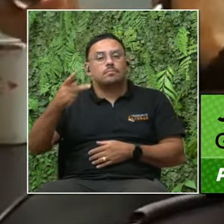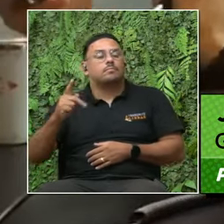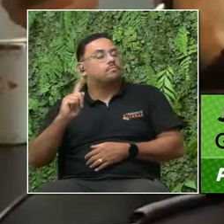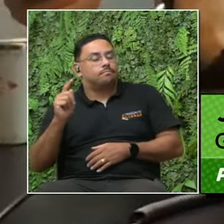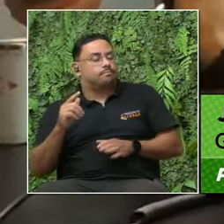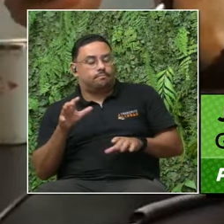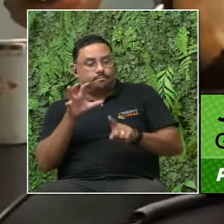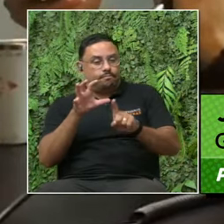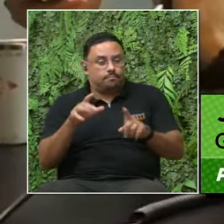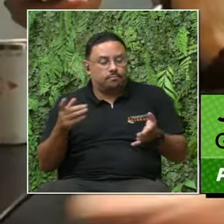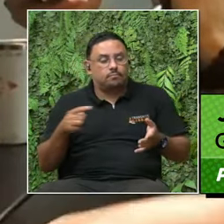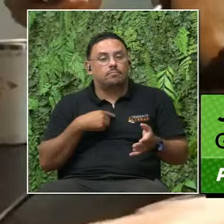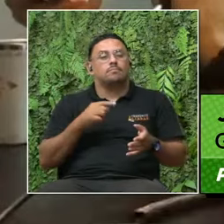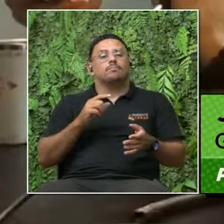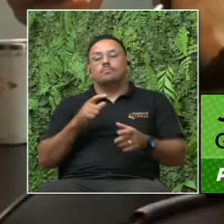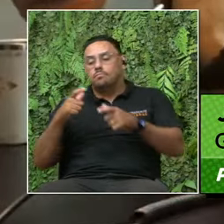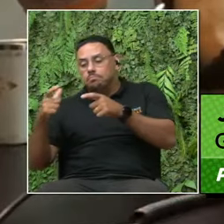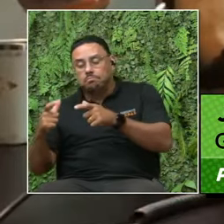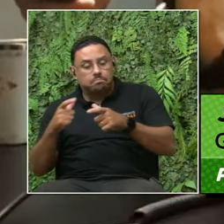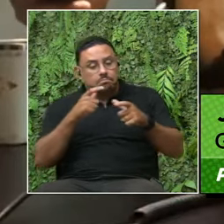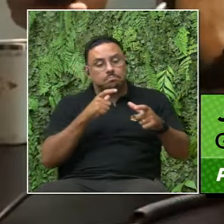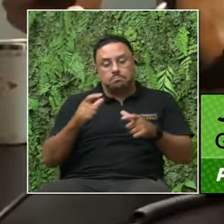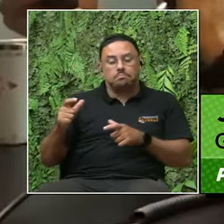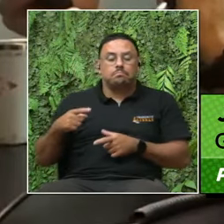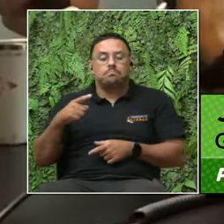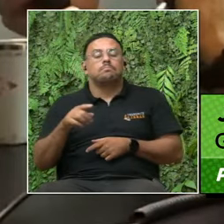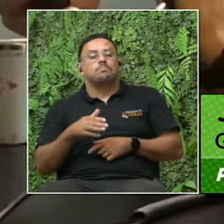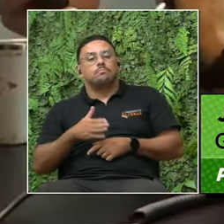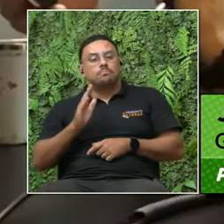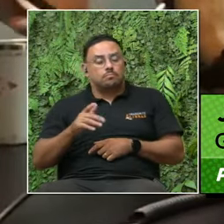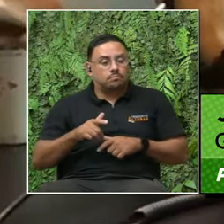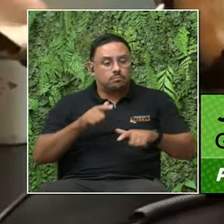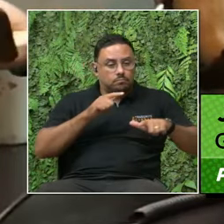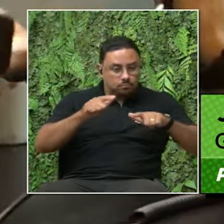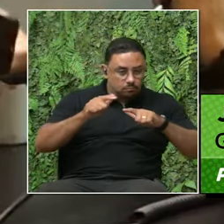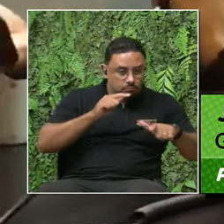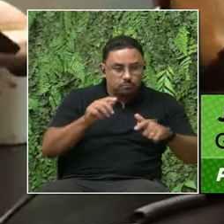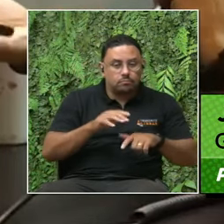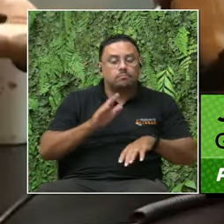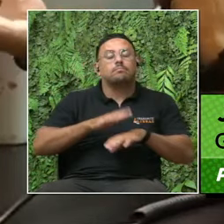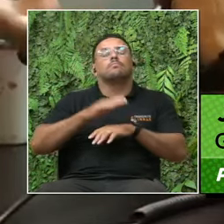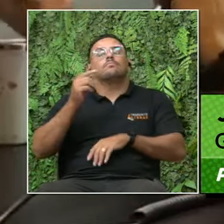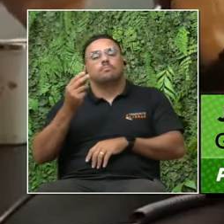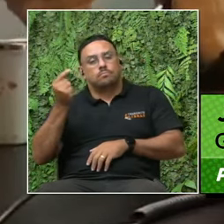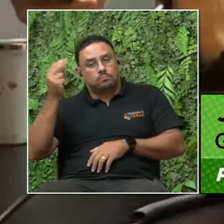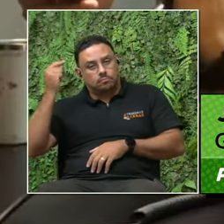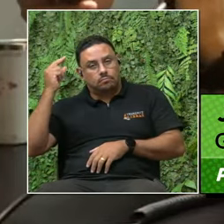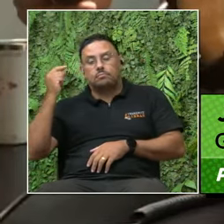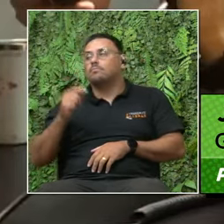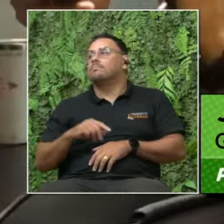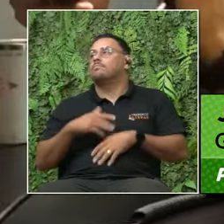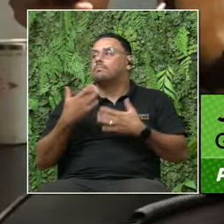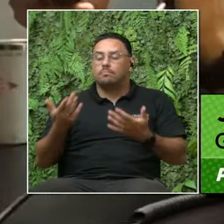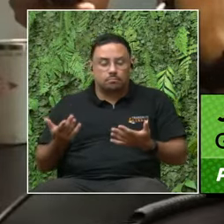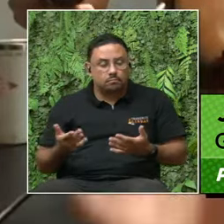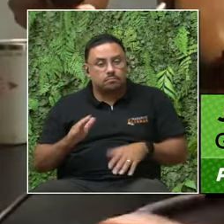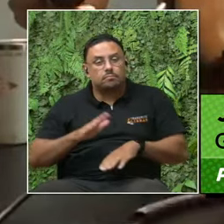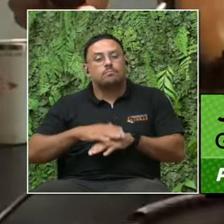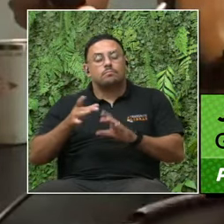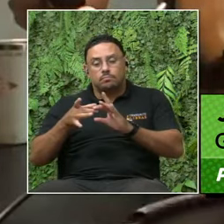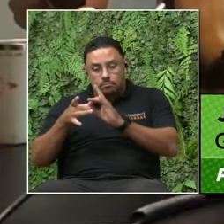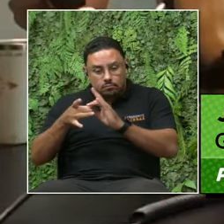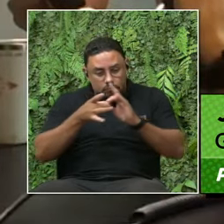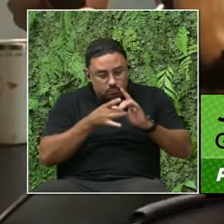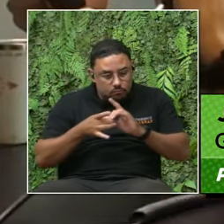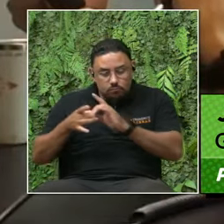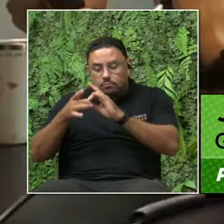é Não mas ele acha os espaços ele ele toca e já é um um trabalho de de mais tempo né ele já tá aí há mais tempo tá mais entrosado